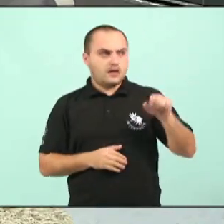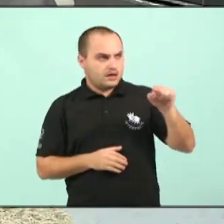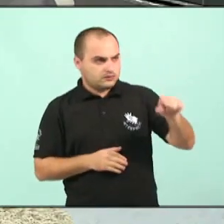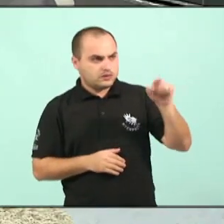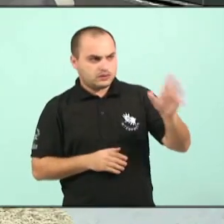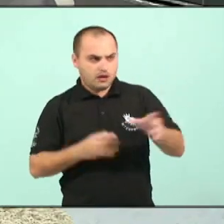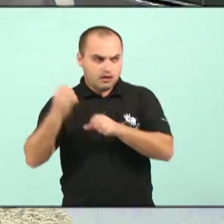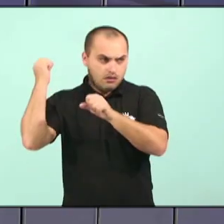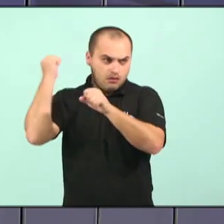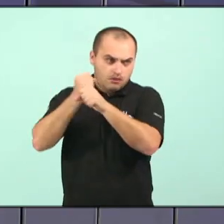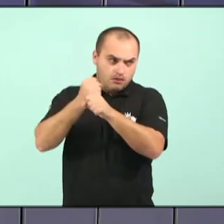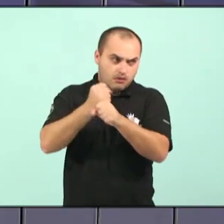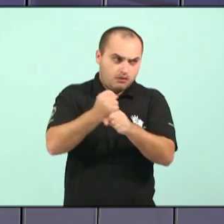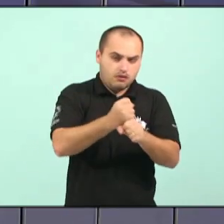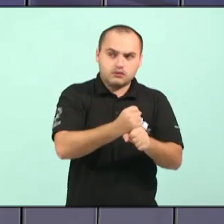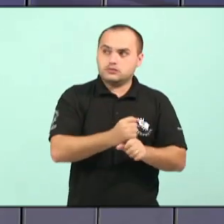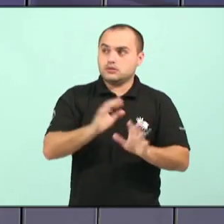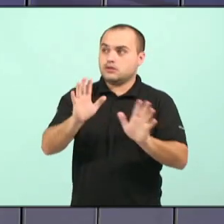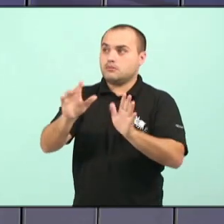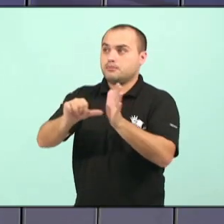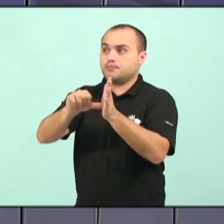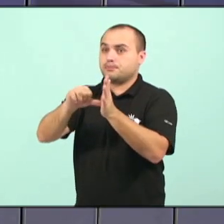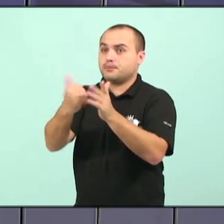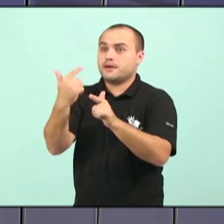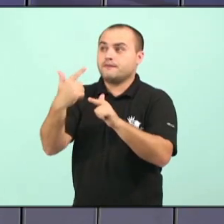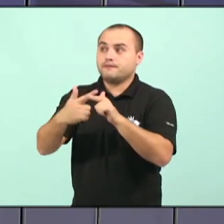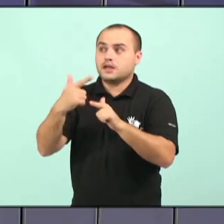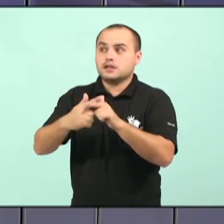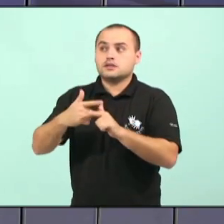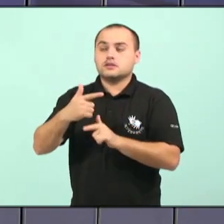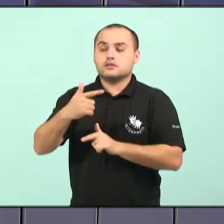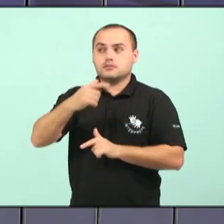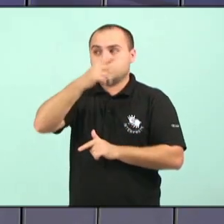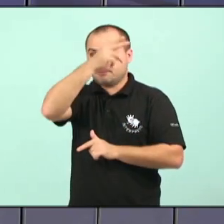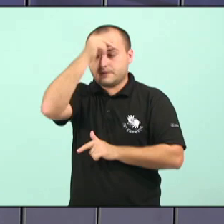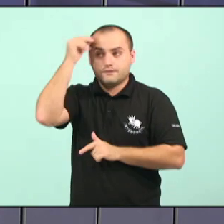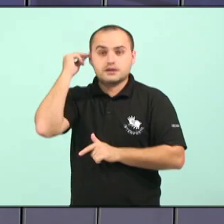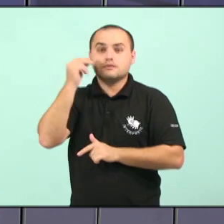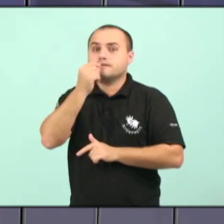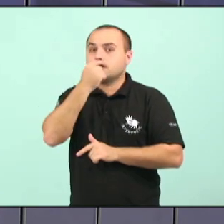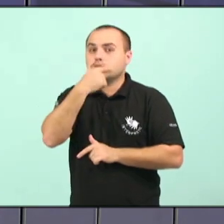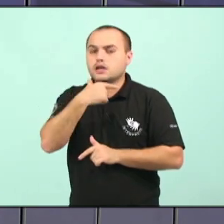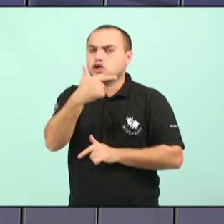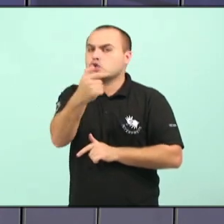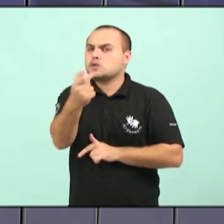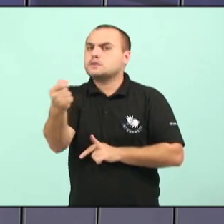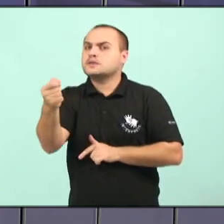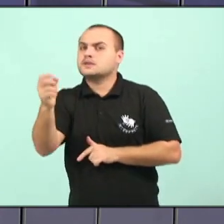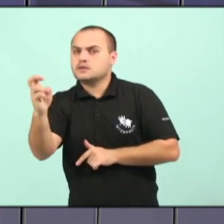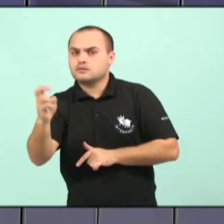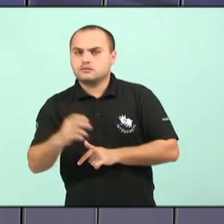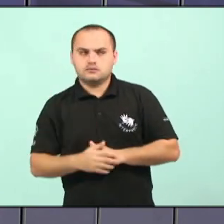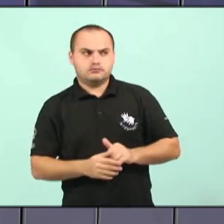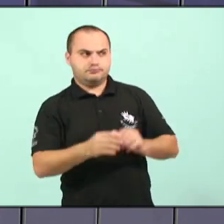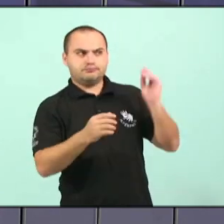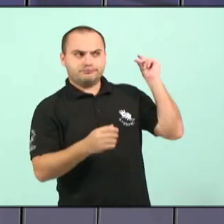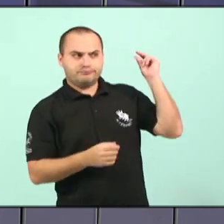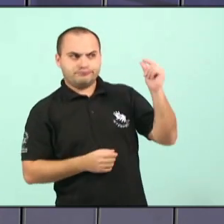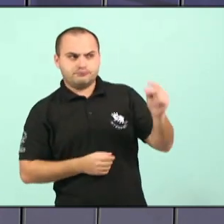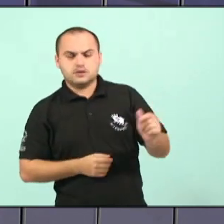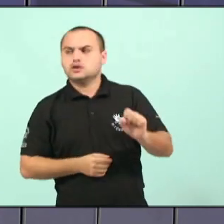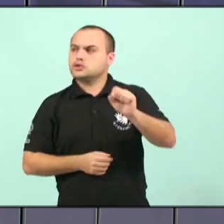senhor... Vem do primeiro mandato do governo Vonei, lá de 2005. Então... Faz tempo? Faz tempo, são 12 anos que essa